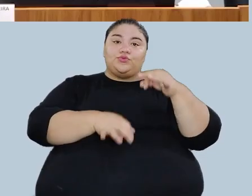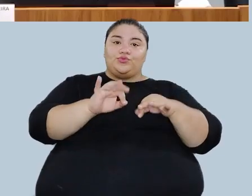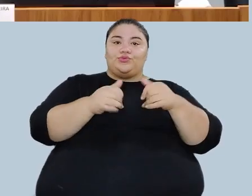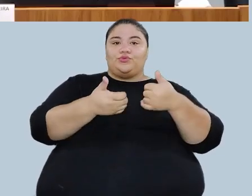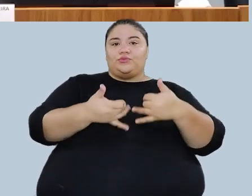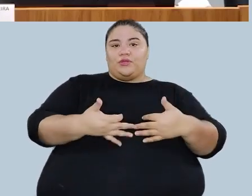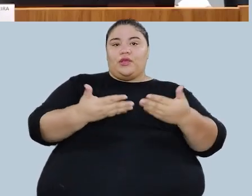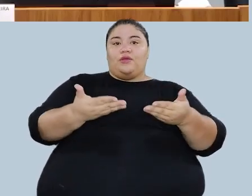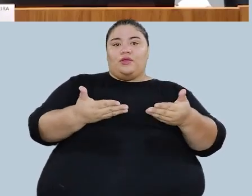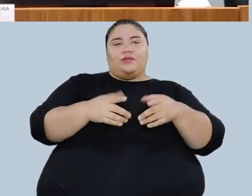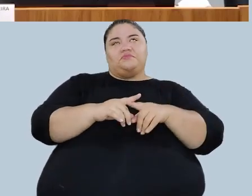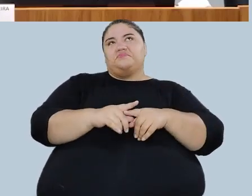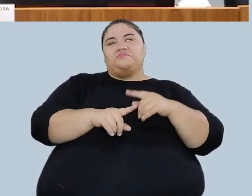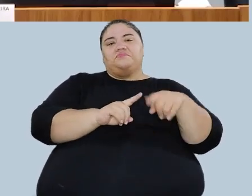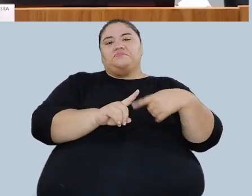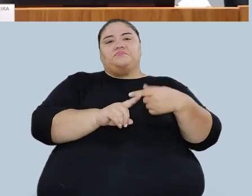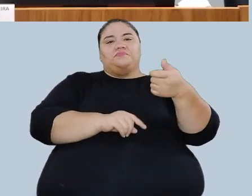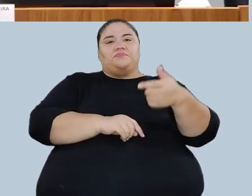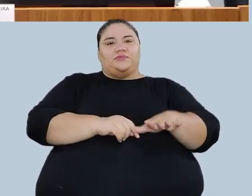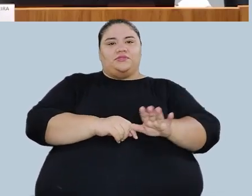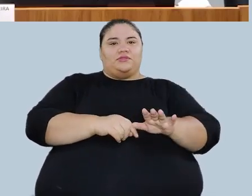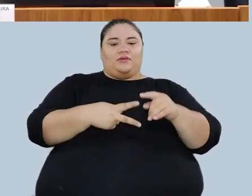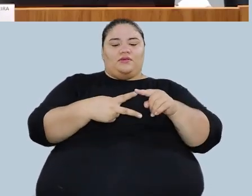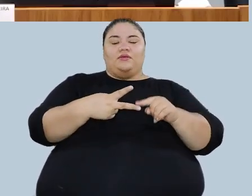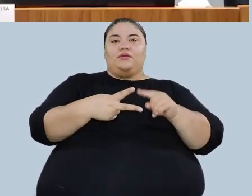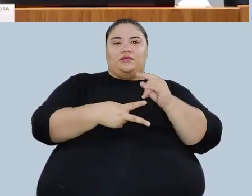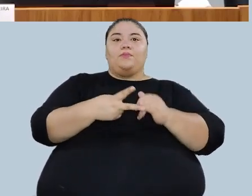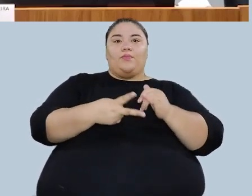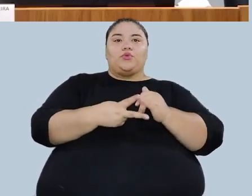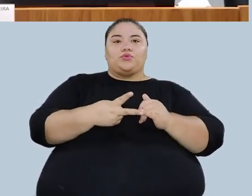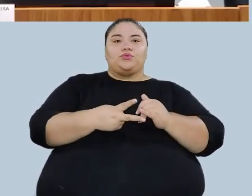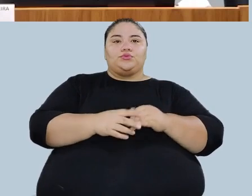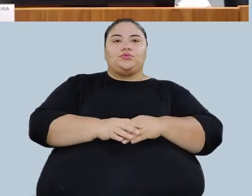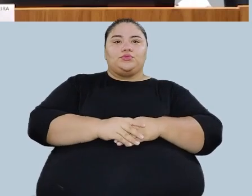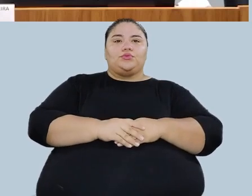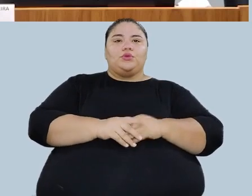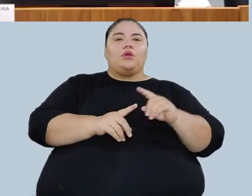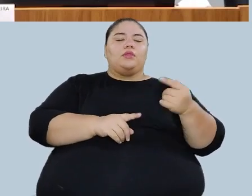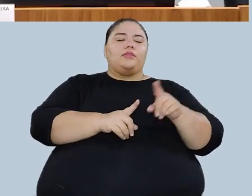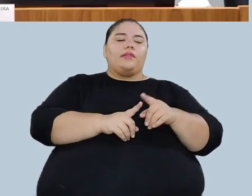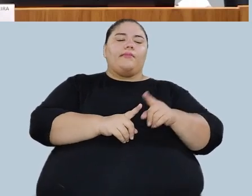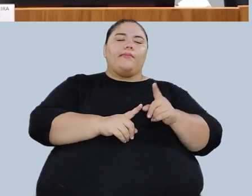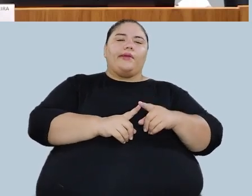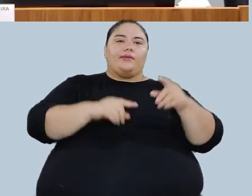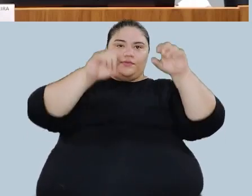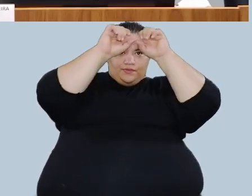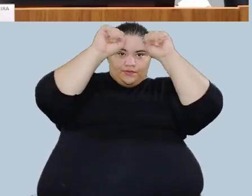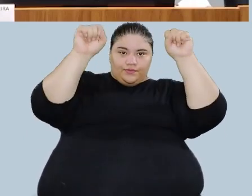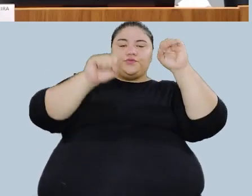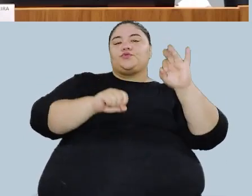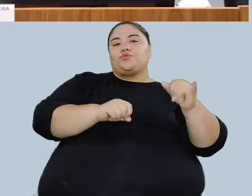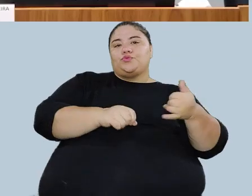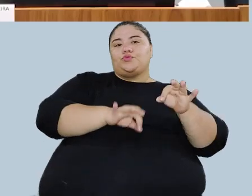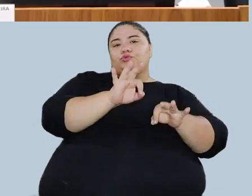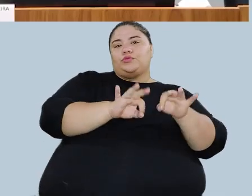julgaram a não mais poder em matéria de PIS e COFINS, né? Assim como também nos tribunais de justiça sobre ISS,